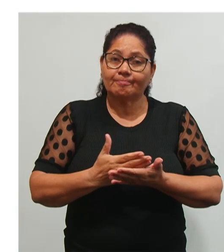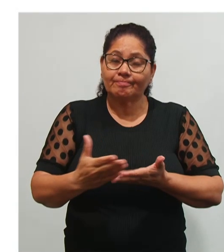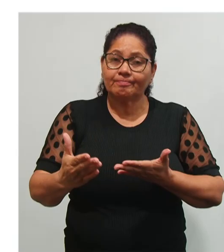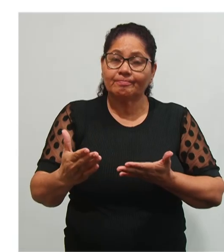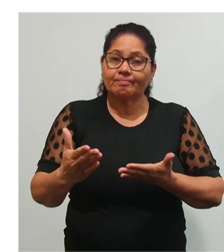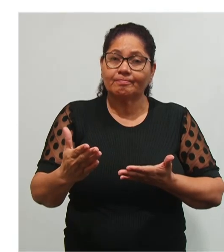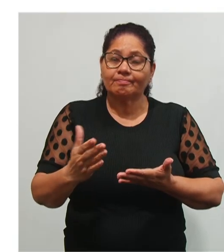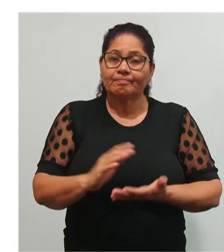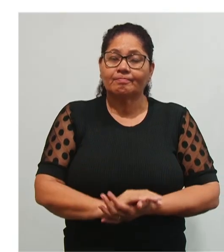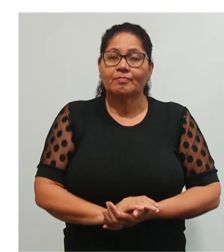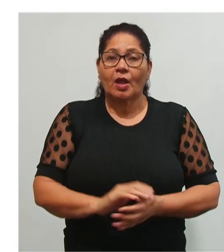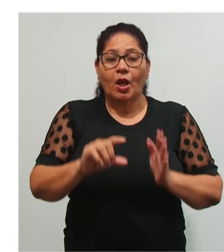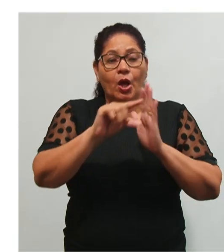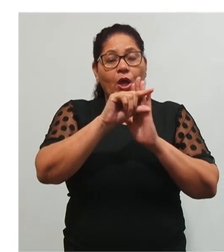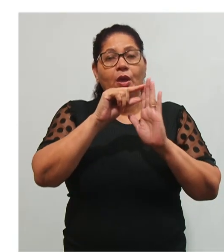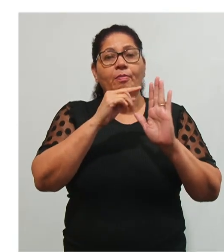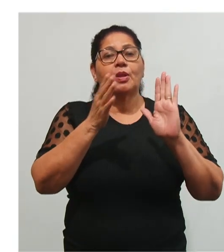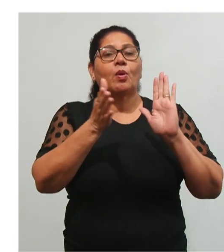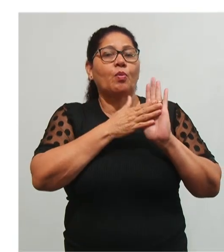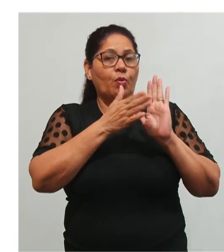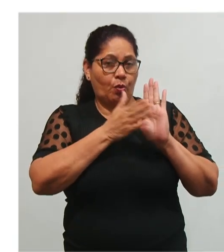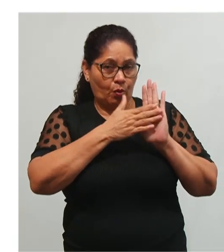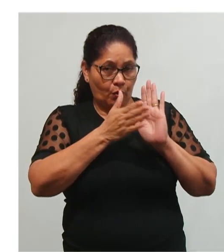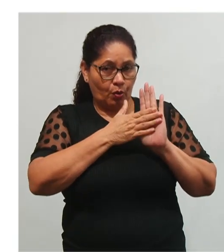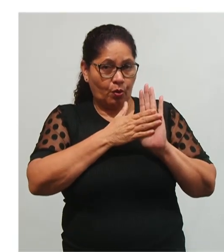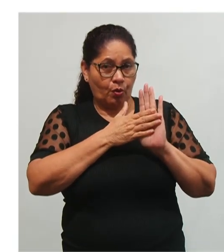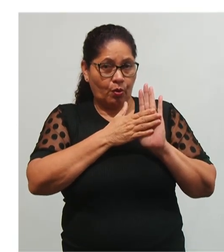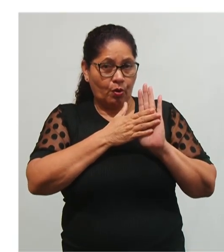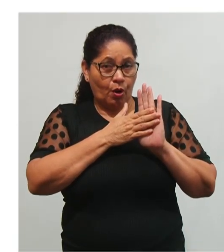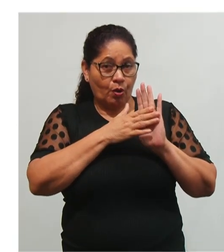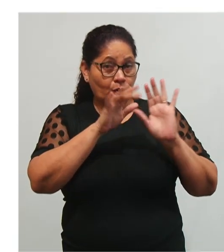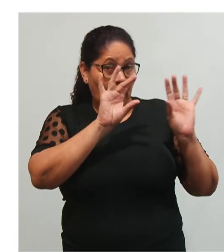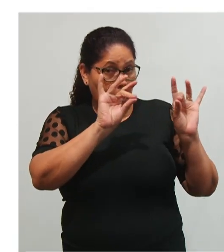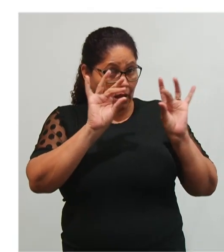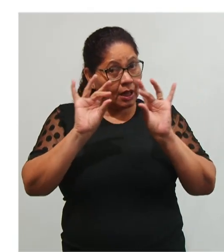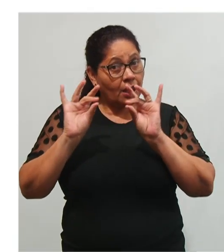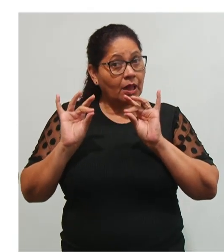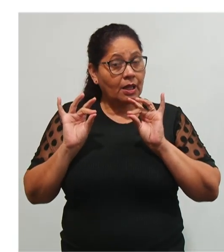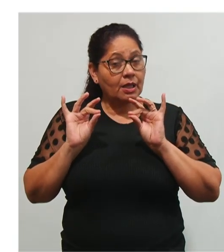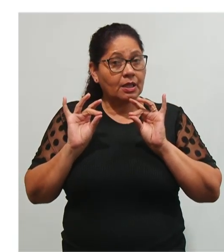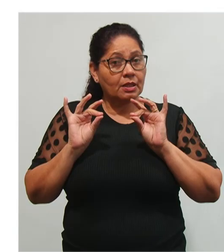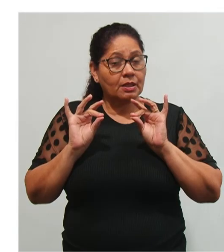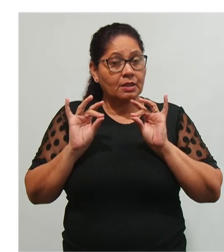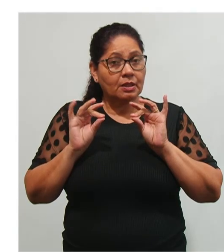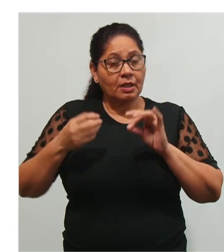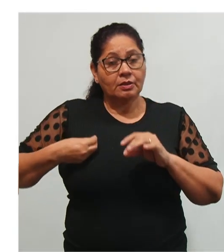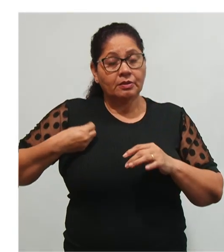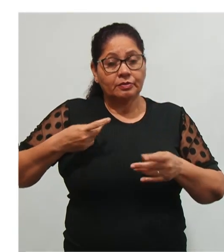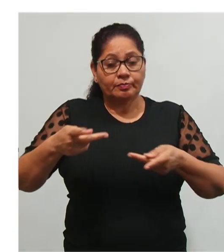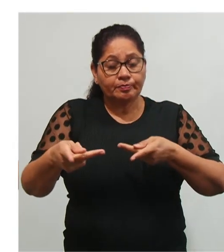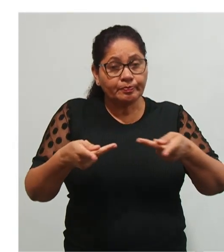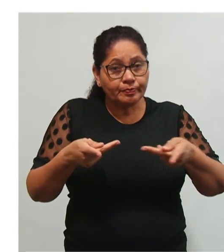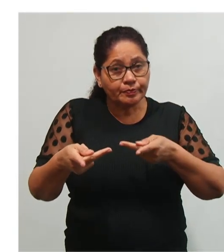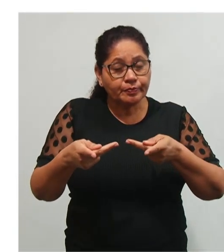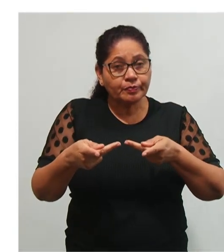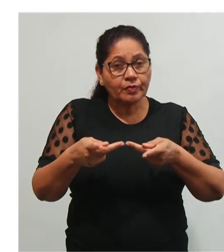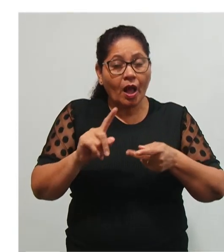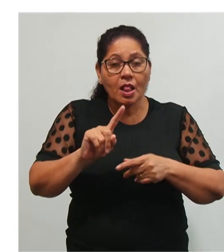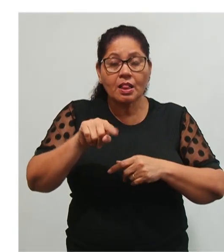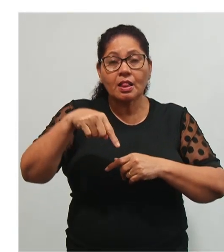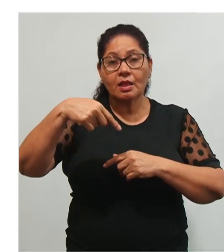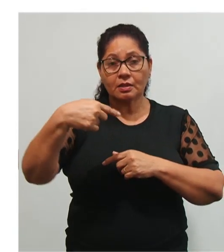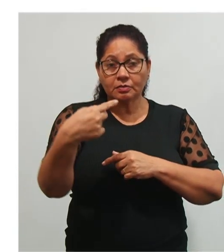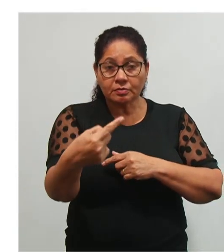inicialmente, a ementa propõe que a gente faça uma definição e ciclo de vida de projeto.